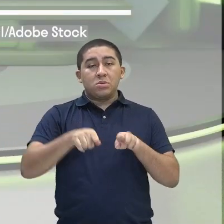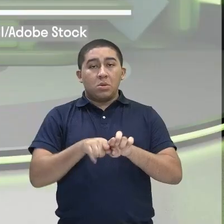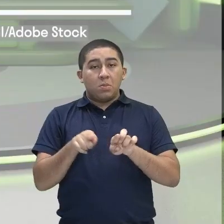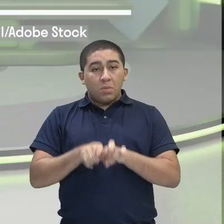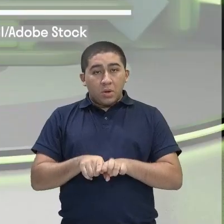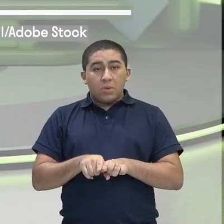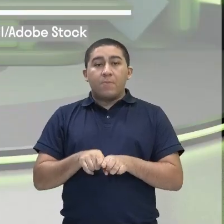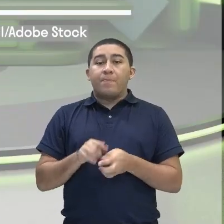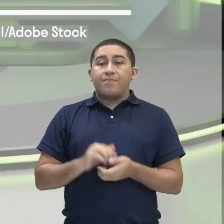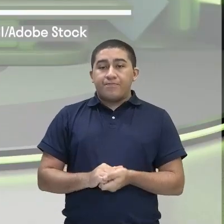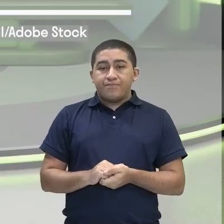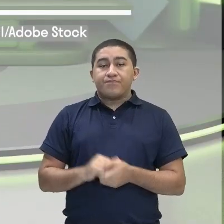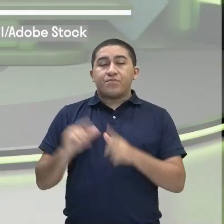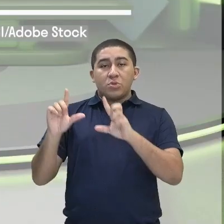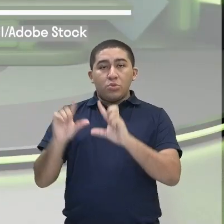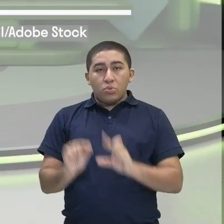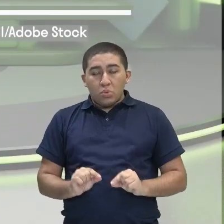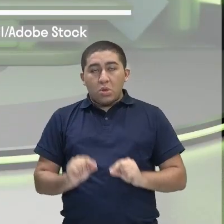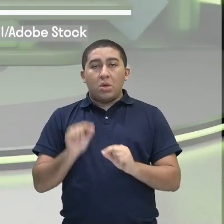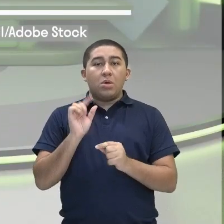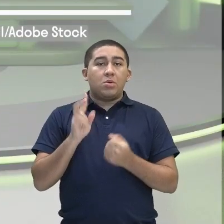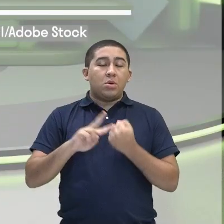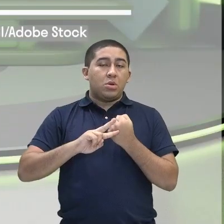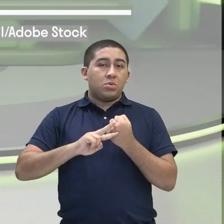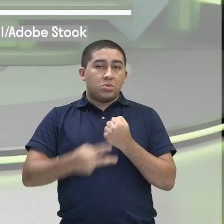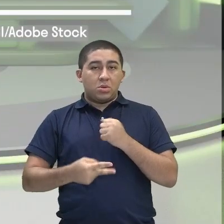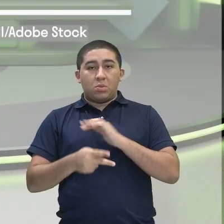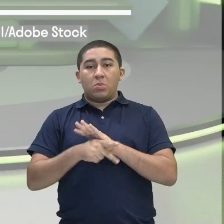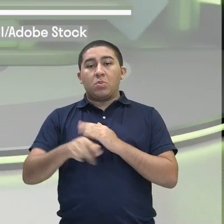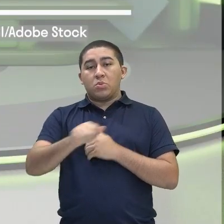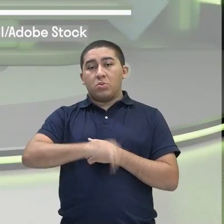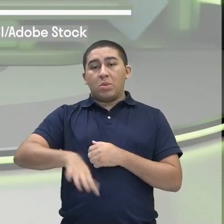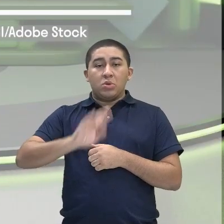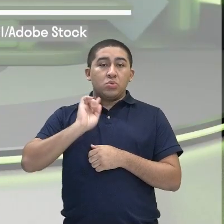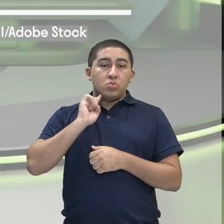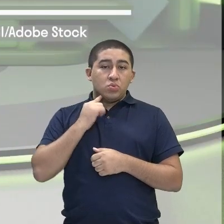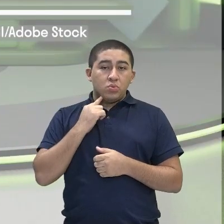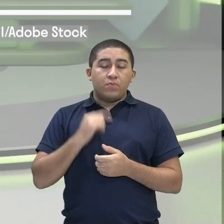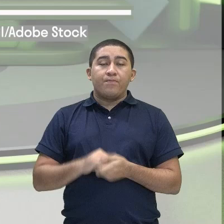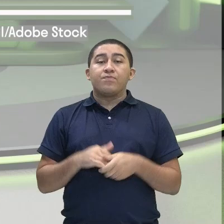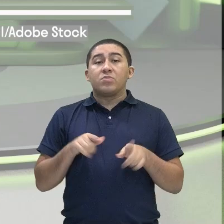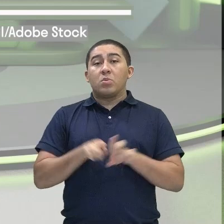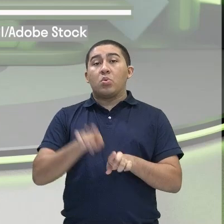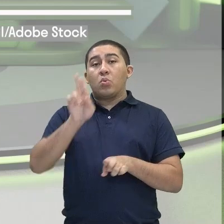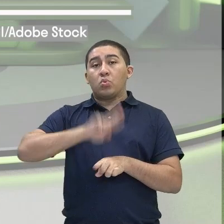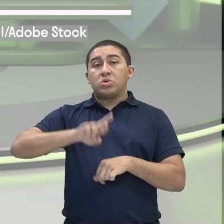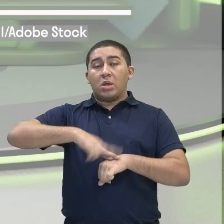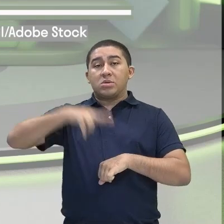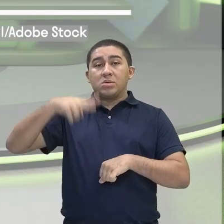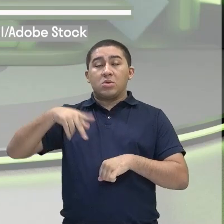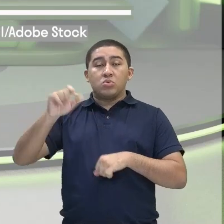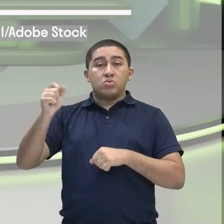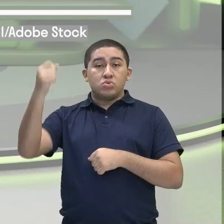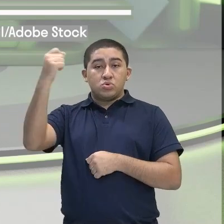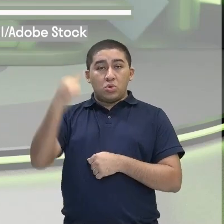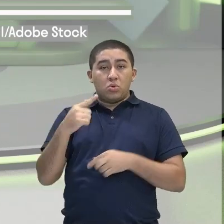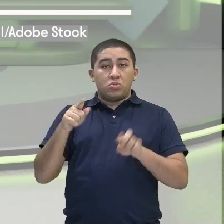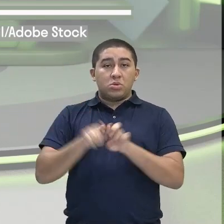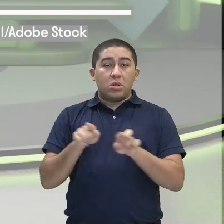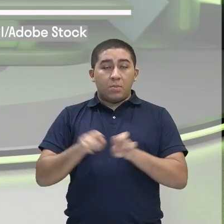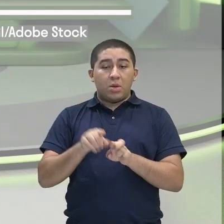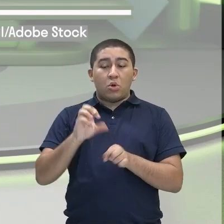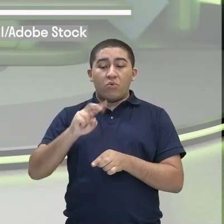os impactos ao meio ambiente. Uma outra alternativa é o uso da radiação solar e das correntes de convecção, que são